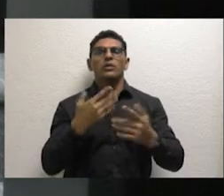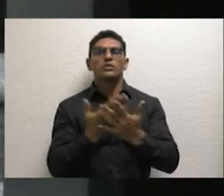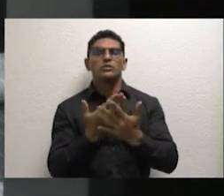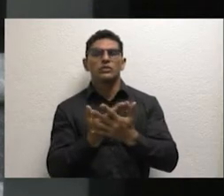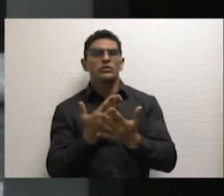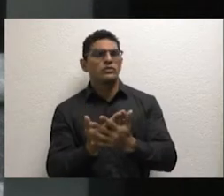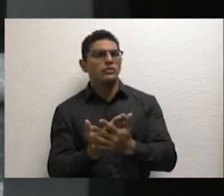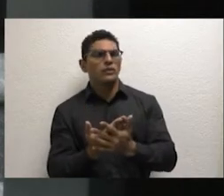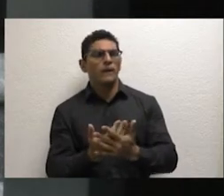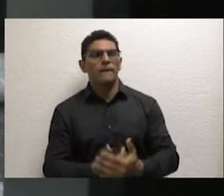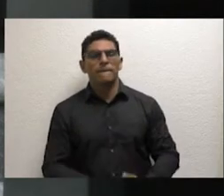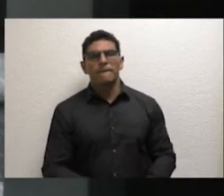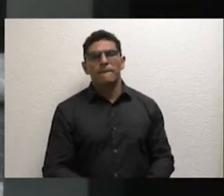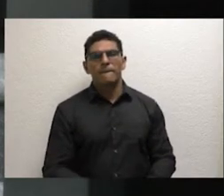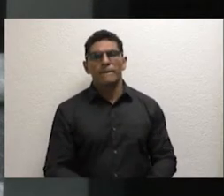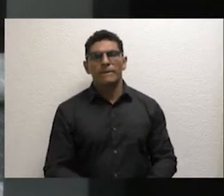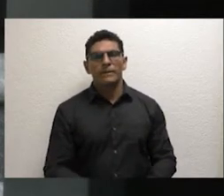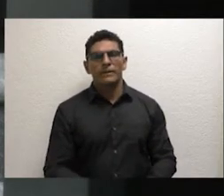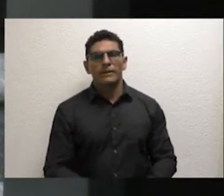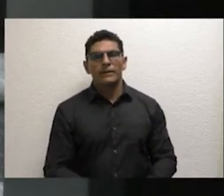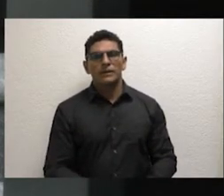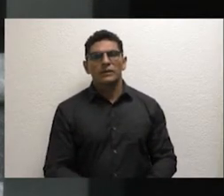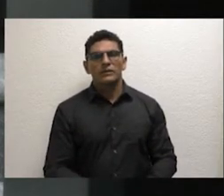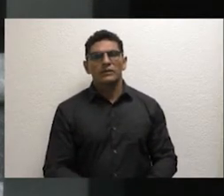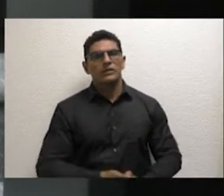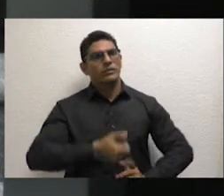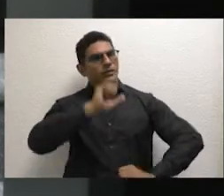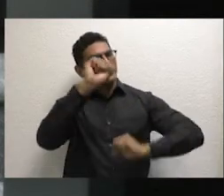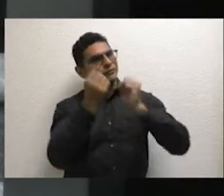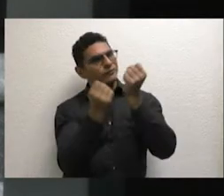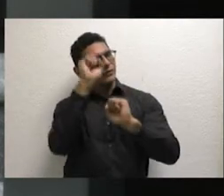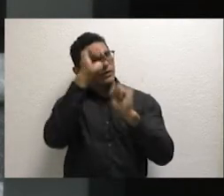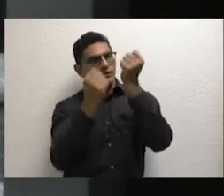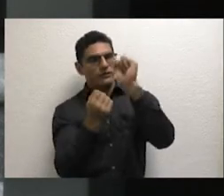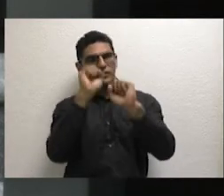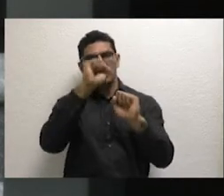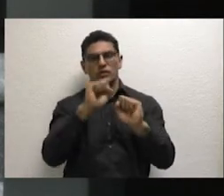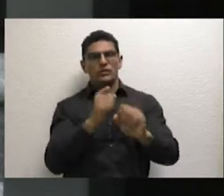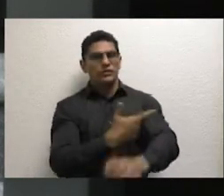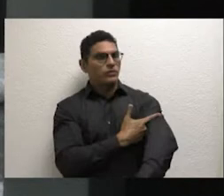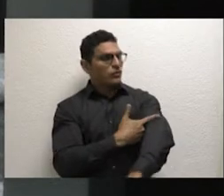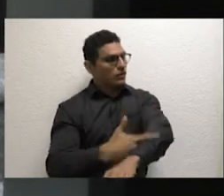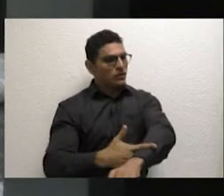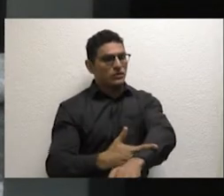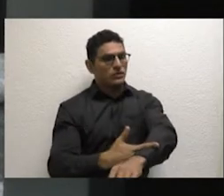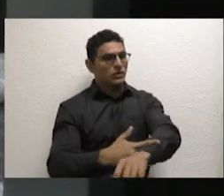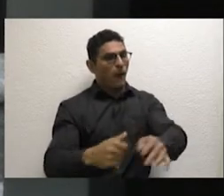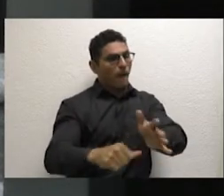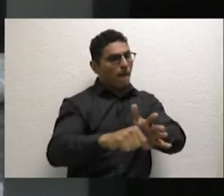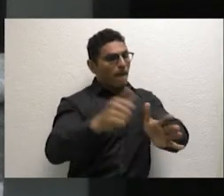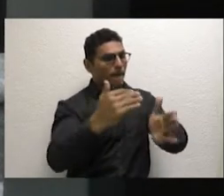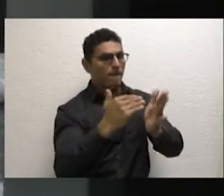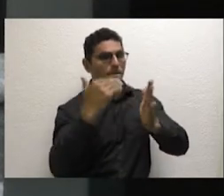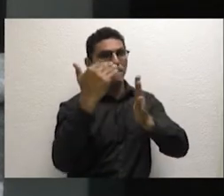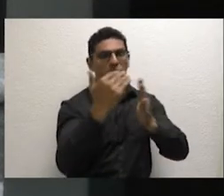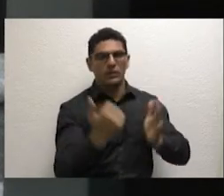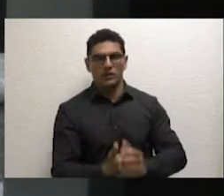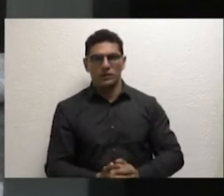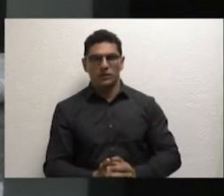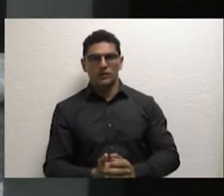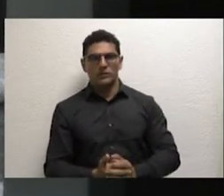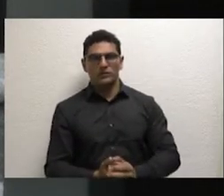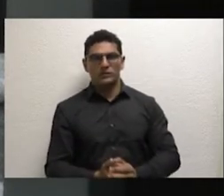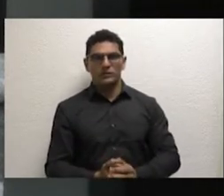atualizado sobre zona franca de Manaus e vocês como educadores estão na ponta fortalecendo o nosso ganha-pão